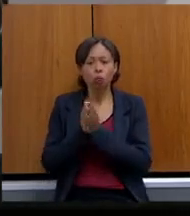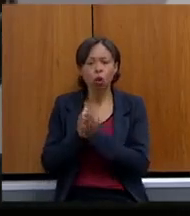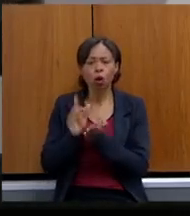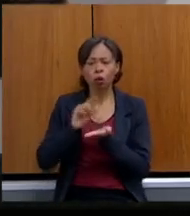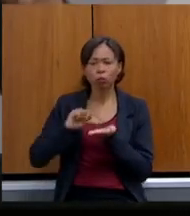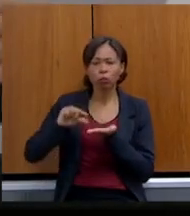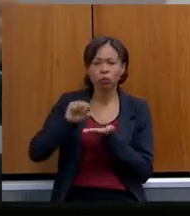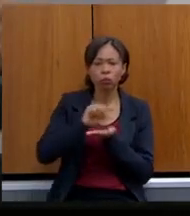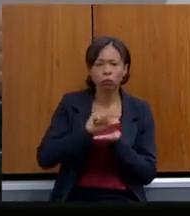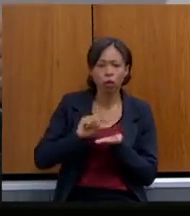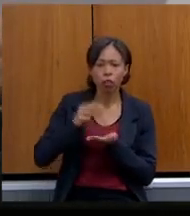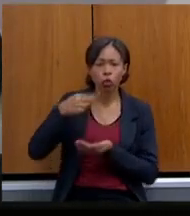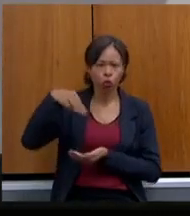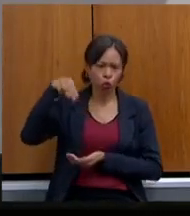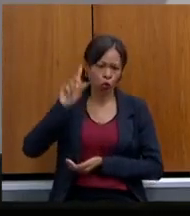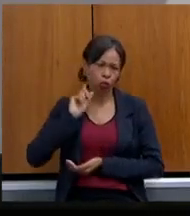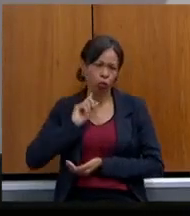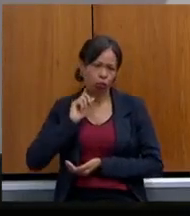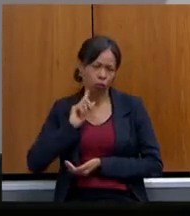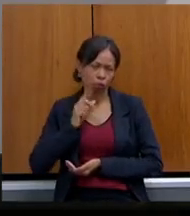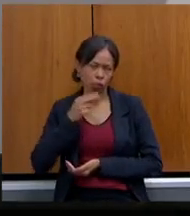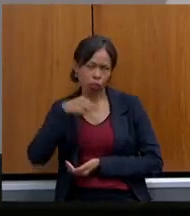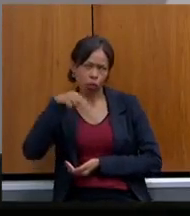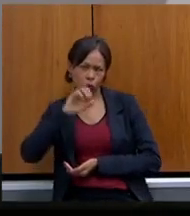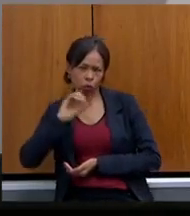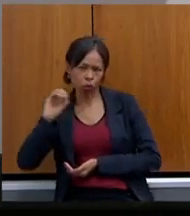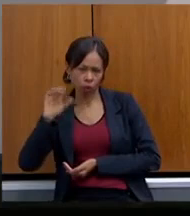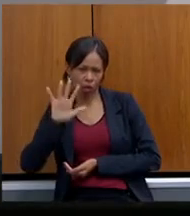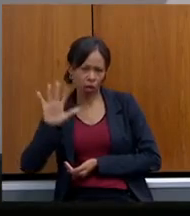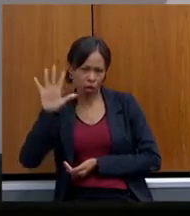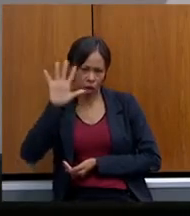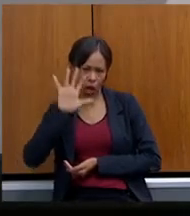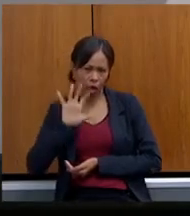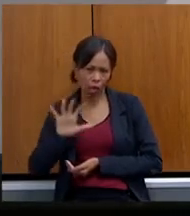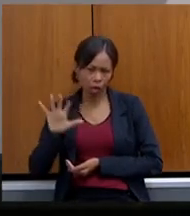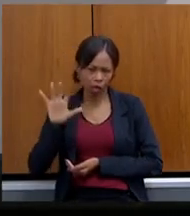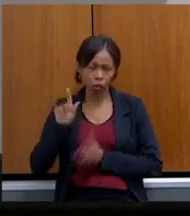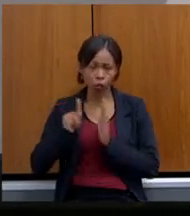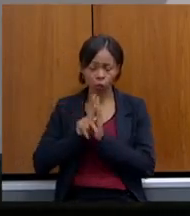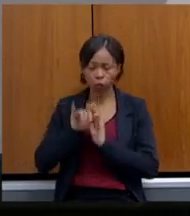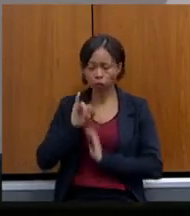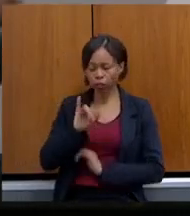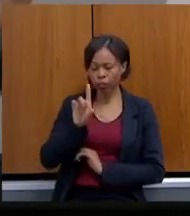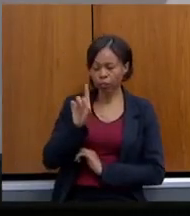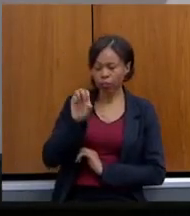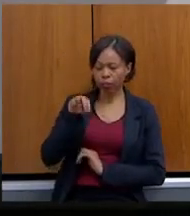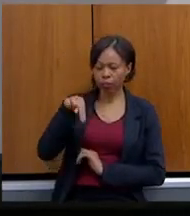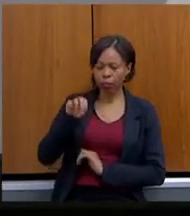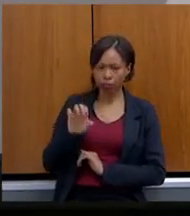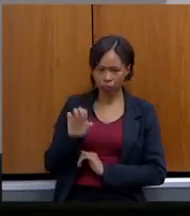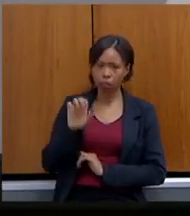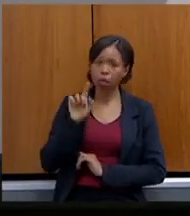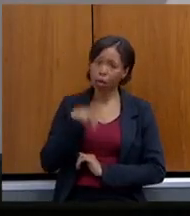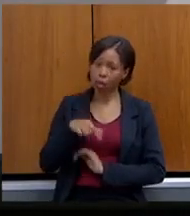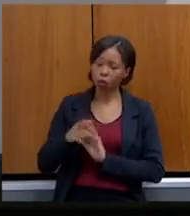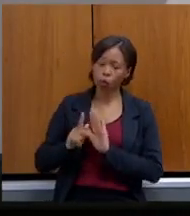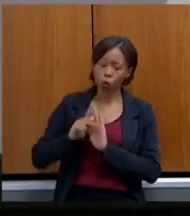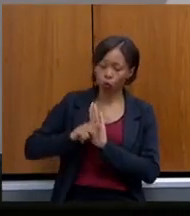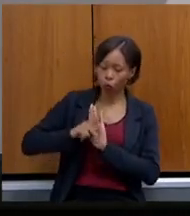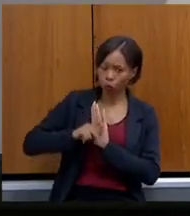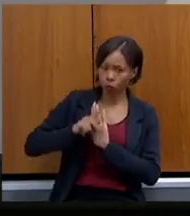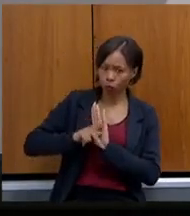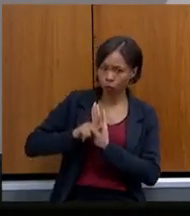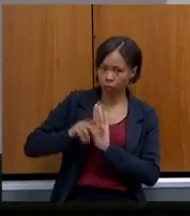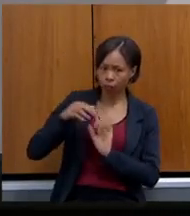e no a parte do Noroeste que são abarcadas pelo dele e nem um projeto-piloto eu